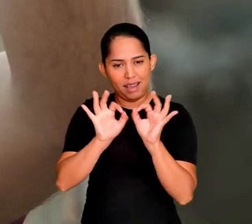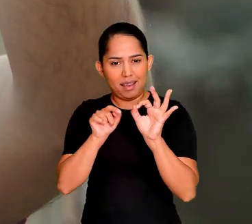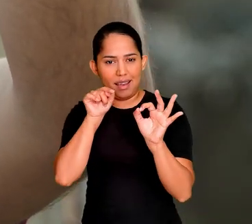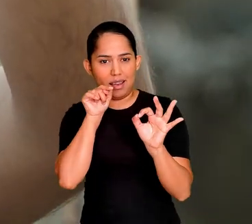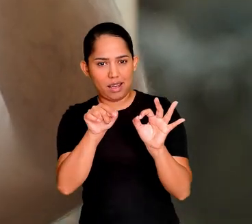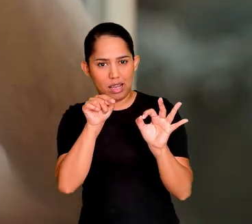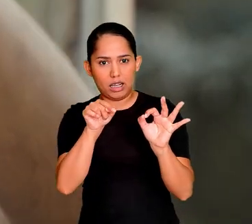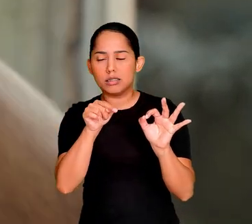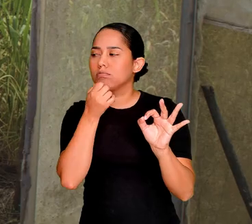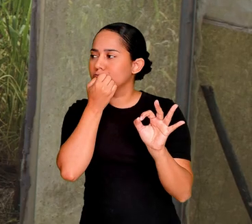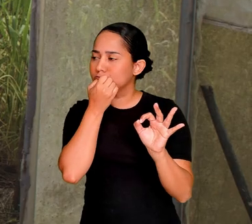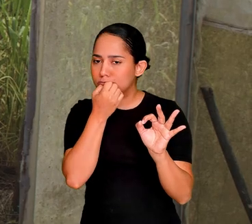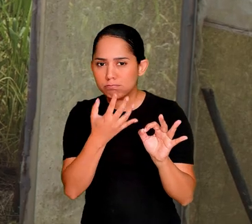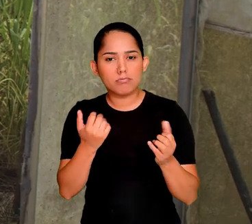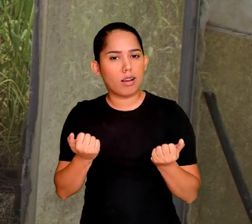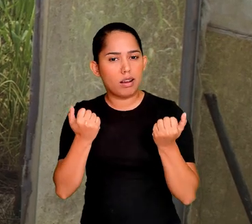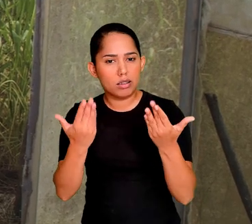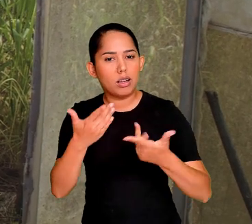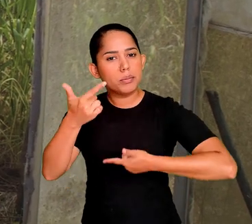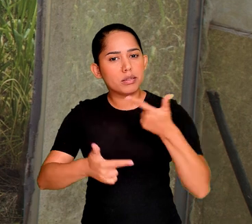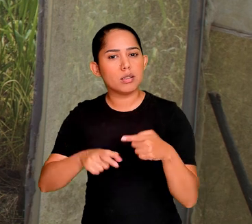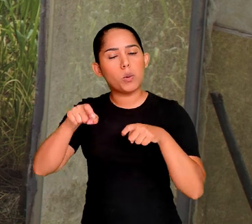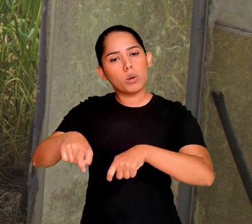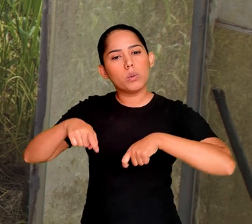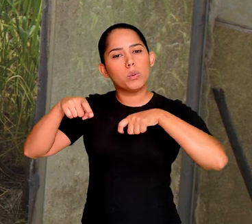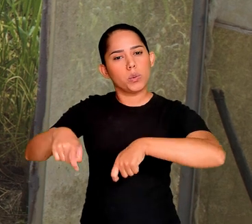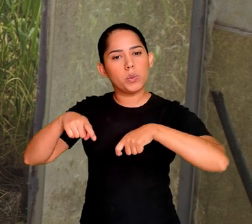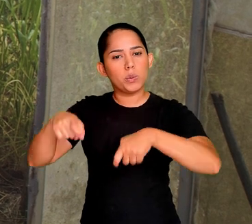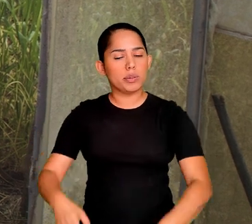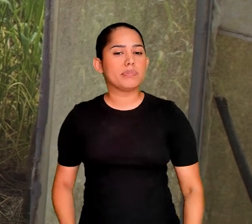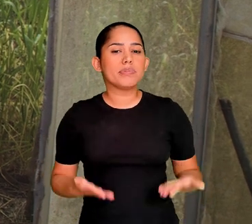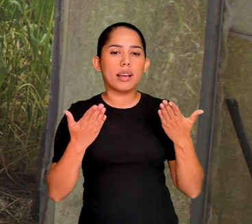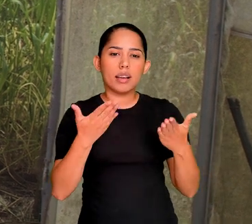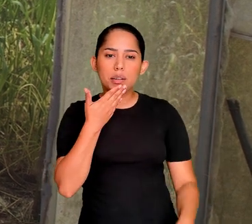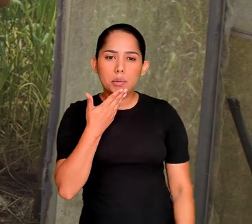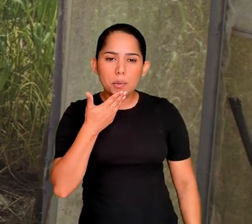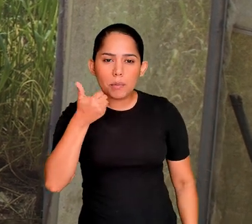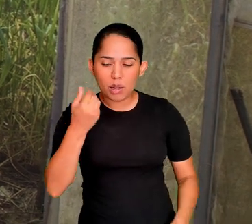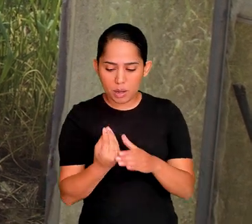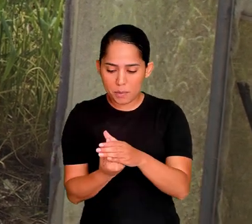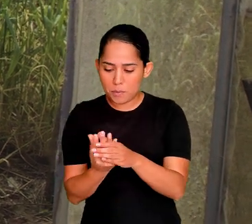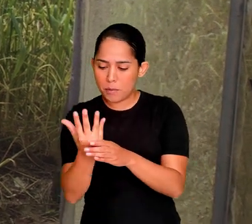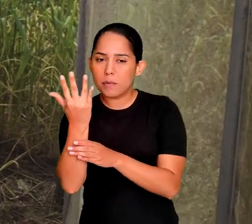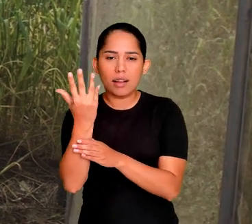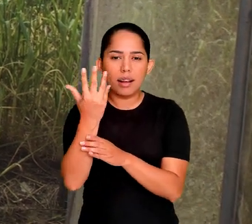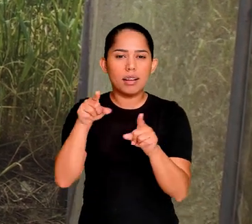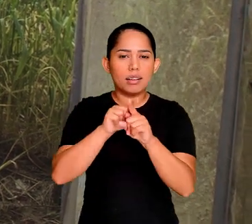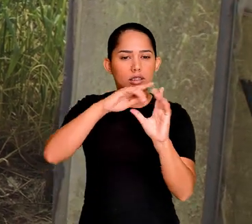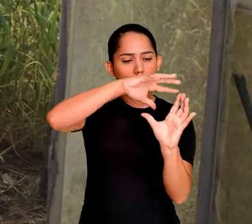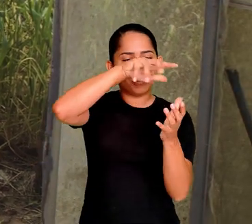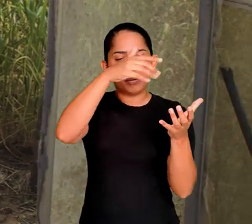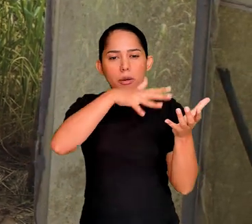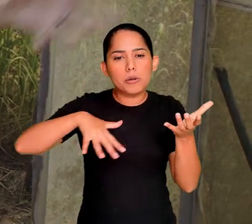das grandes contribuições para o trabalho com a agricultura, para melhorar a relação